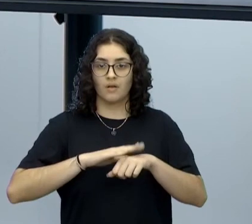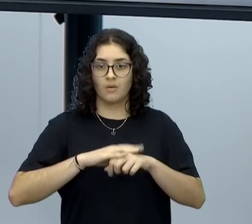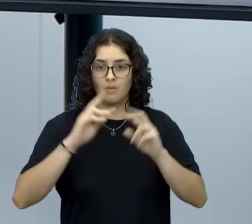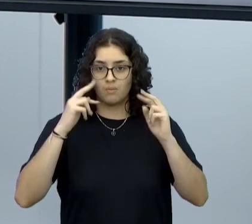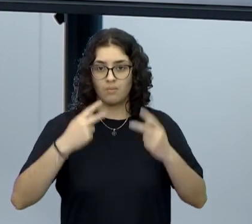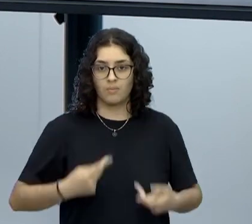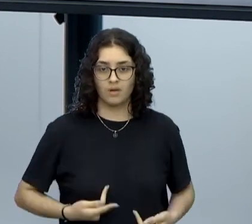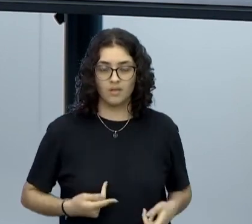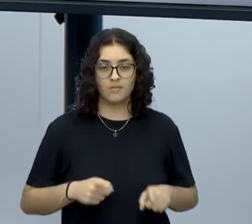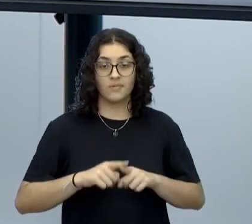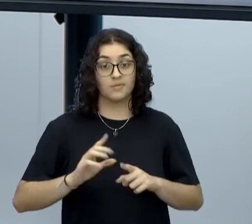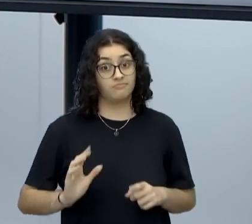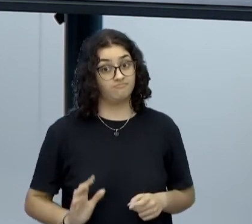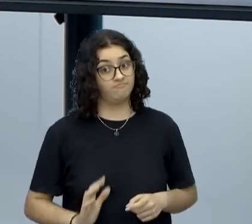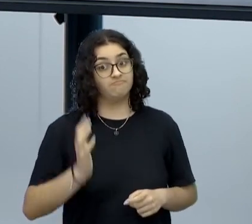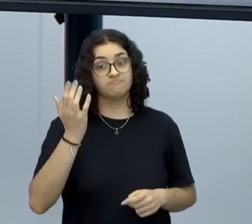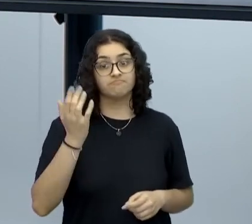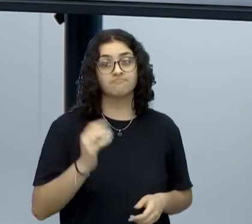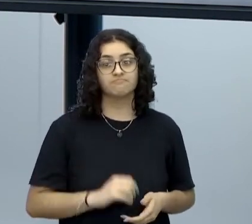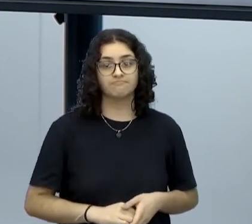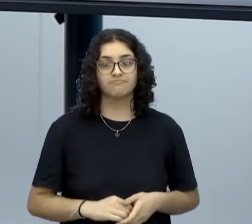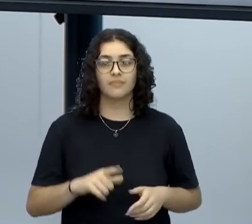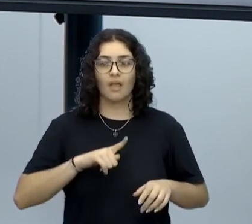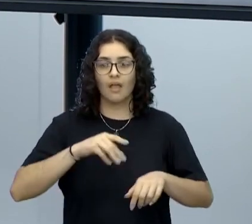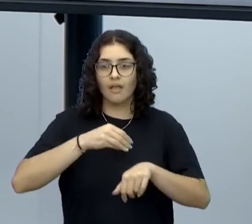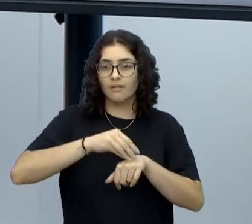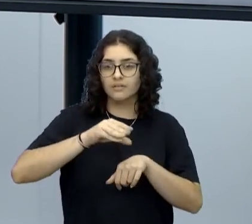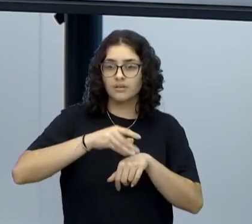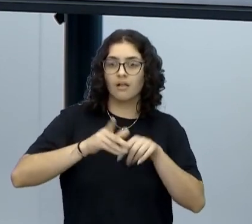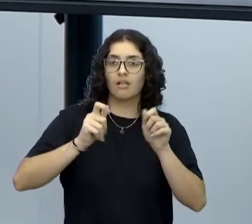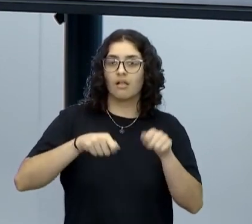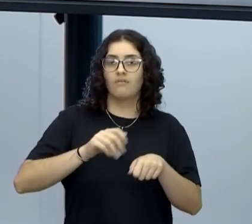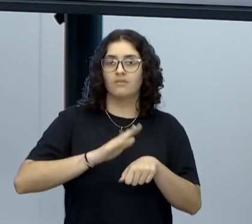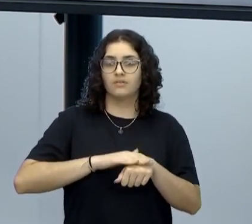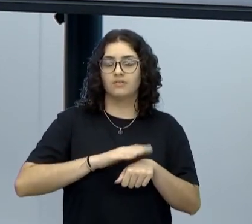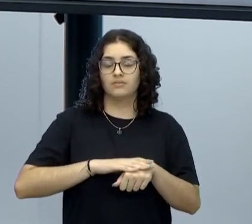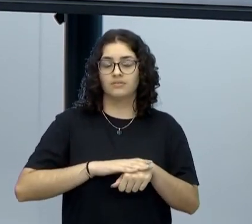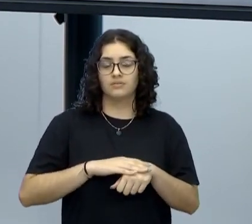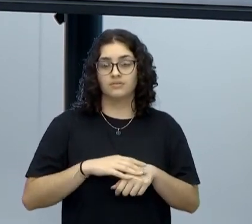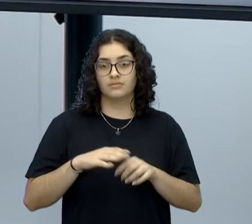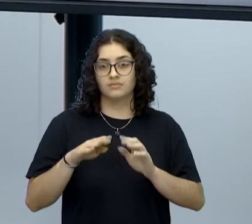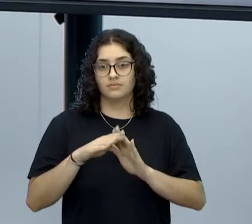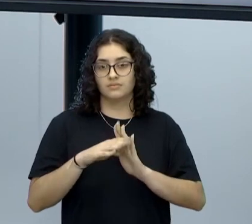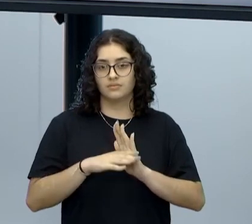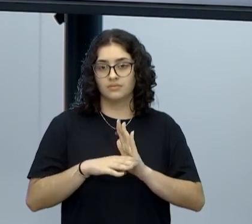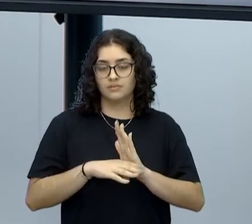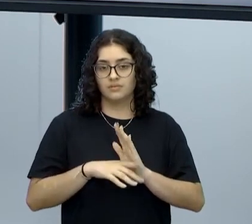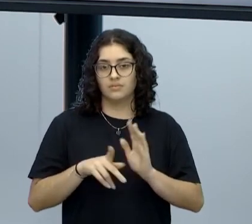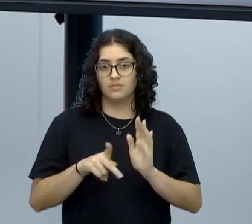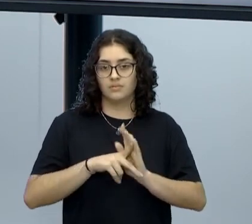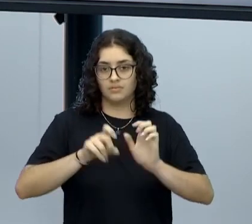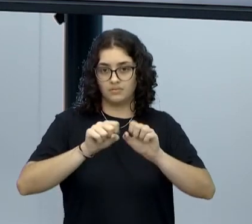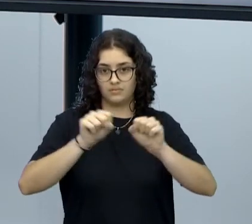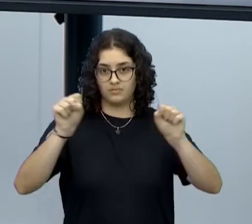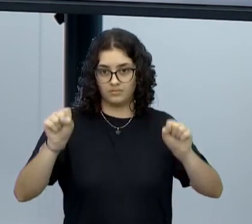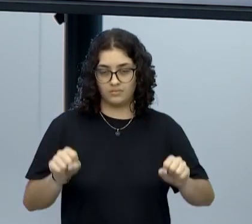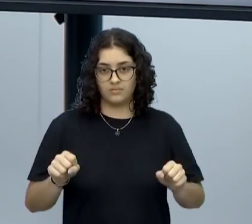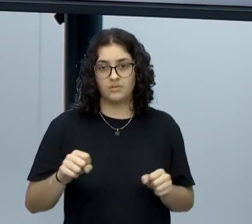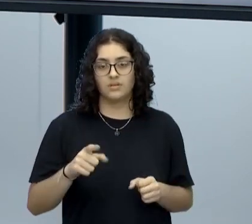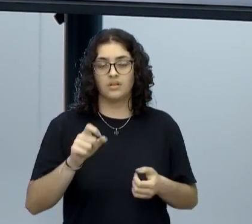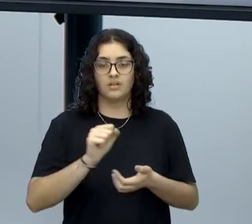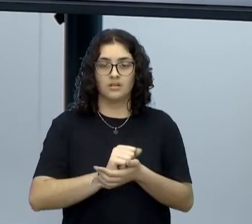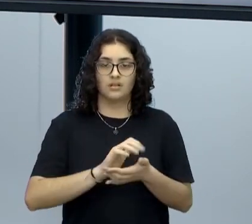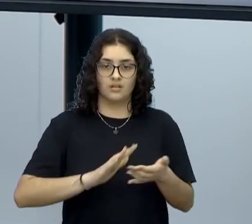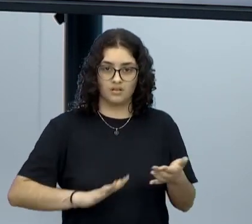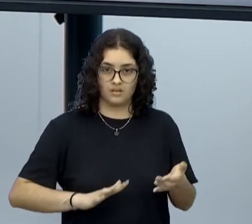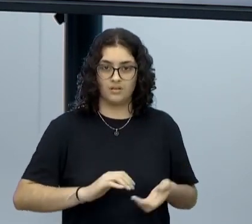consequências, tá certo? Então são dicas aí que vocês podem trabalhar para o processo de sistematização dessa